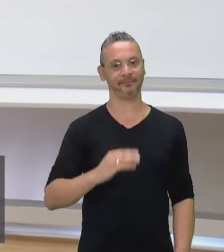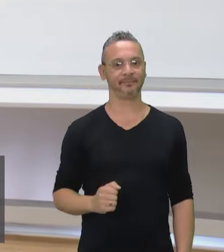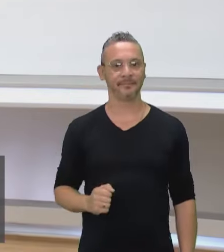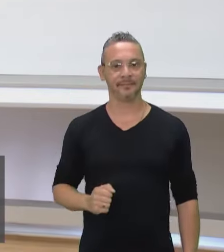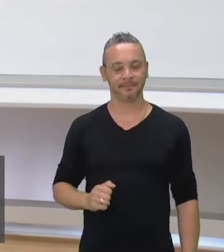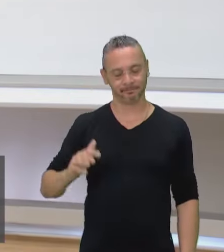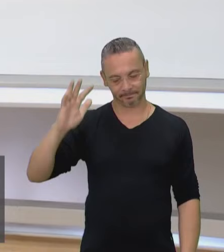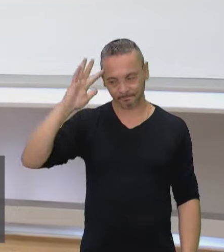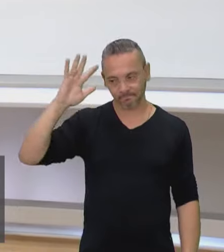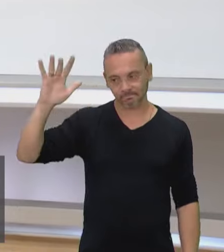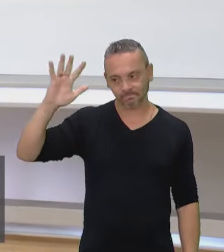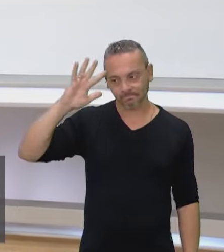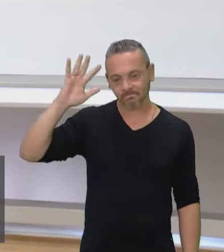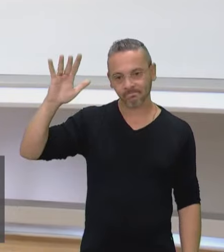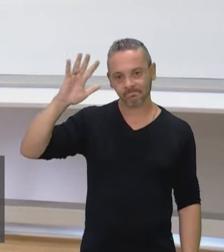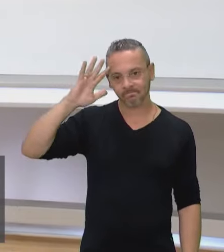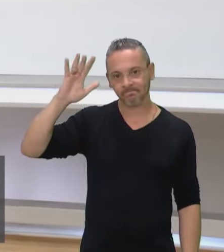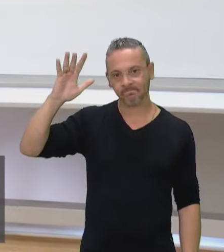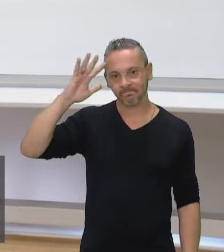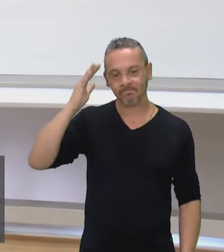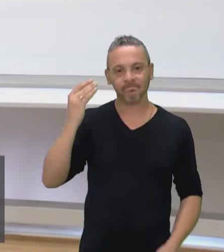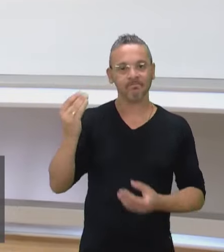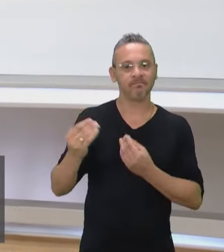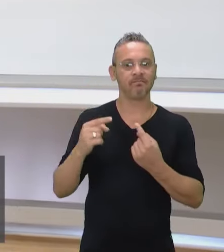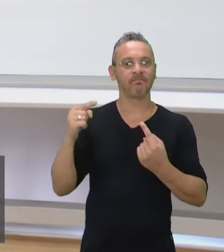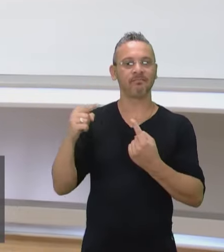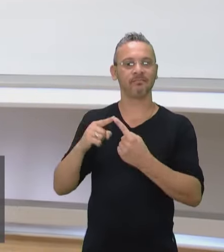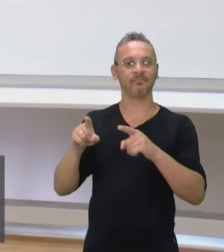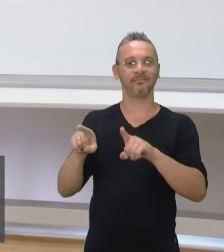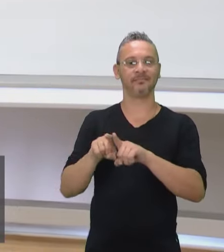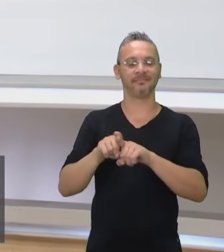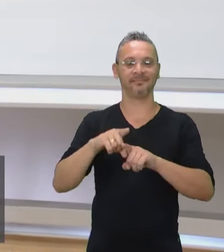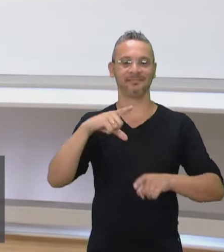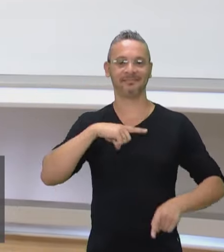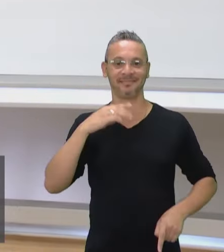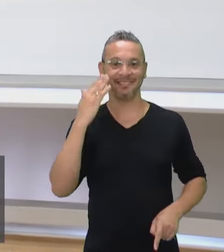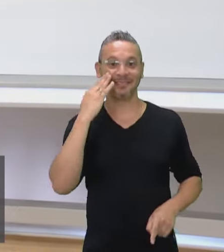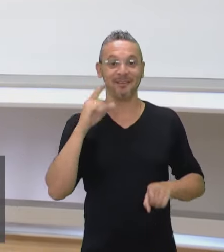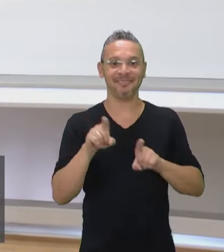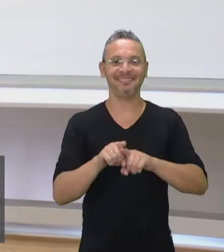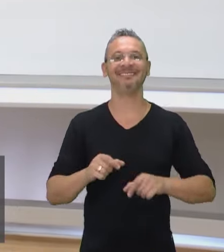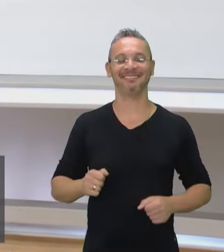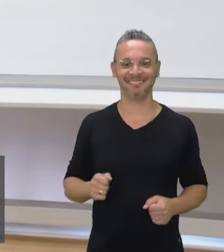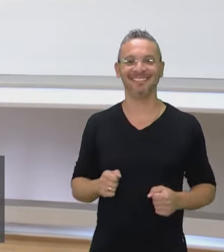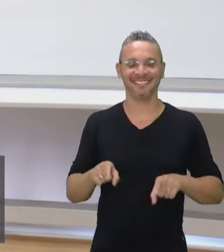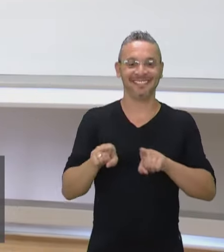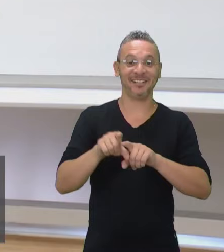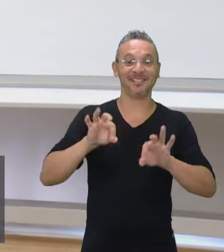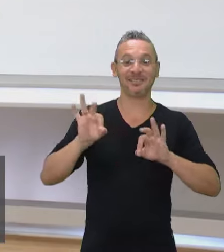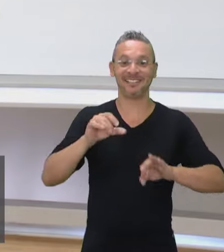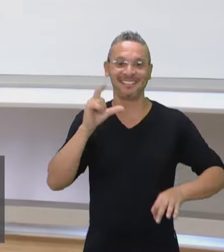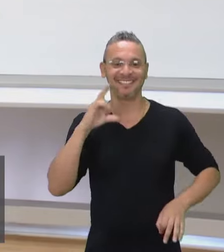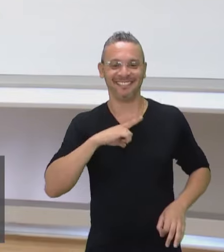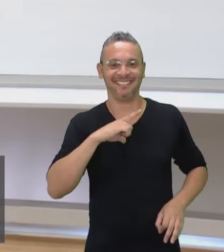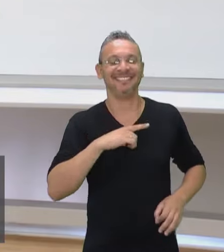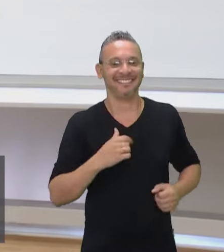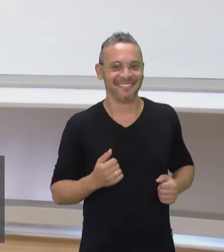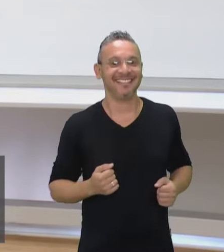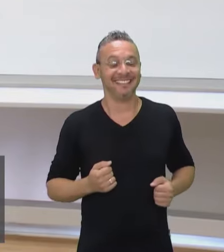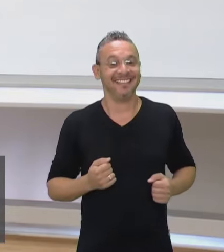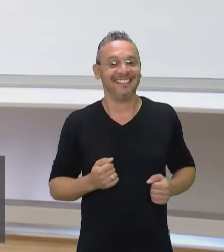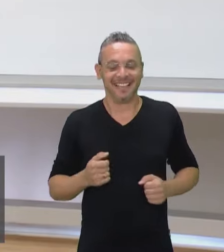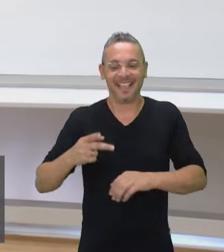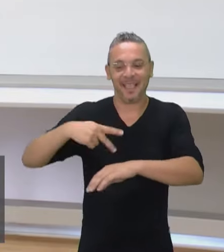pode refletir a respeito da possibilidade de mudança social. Será que é muito fácil haver uma mudança social num país